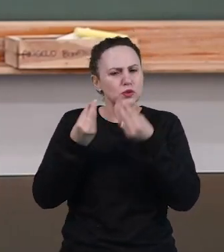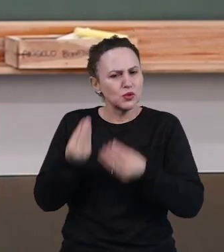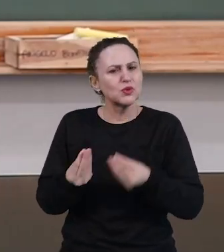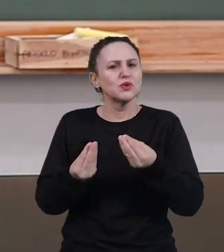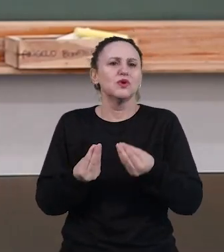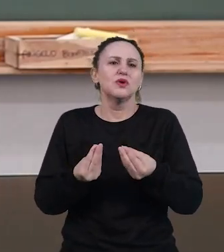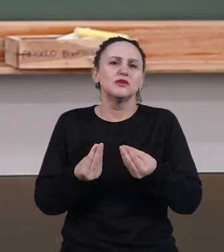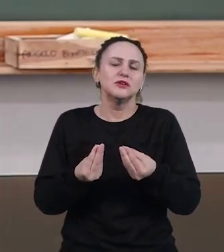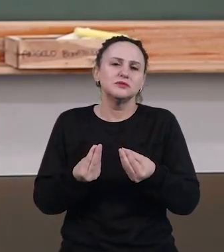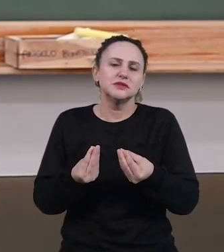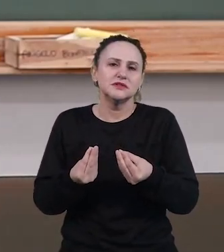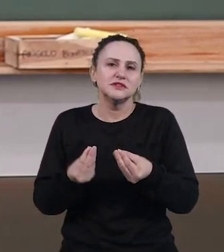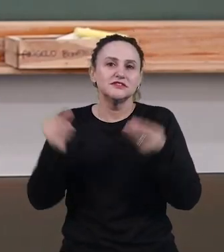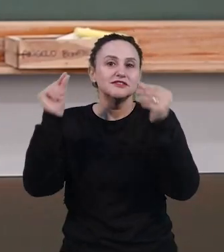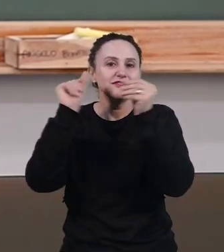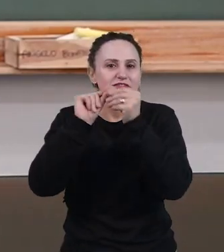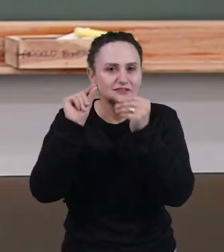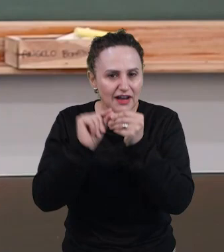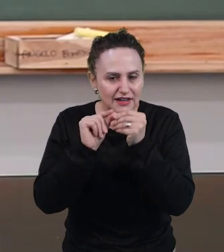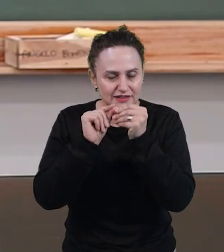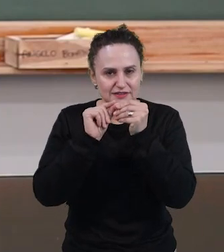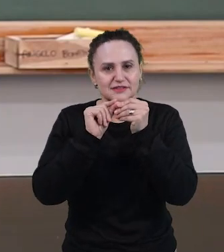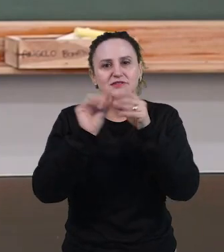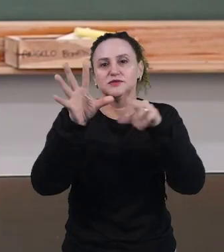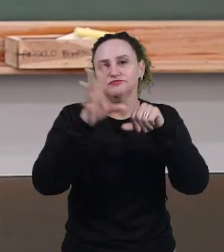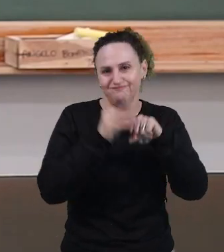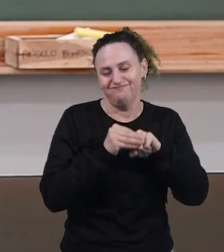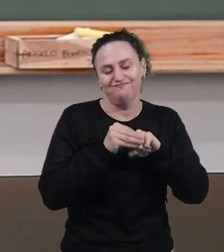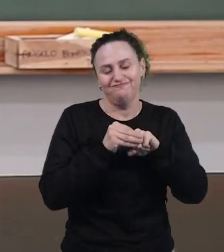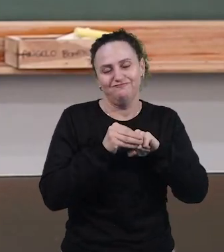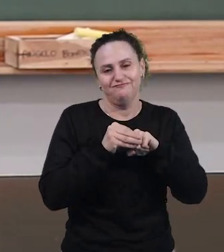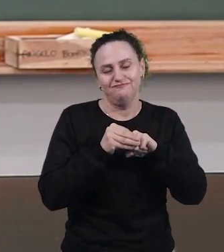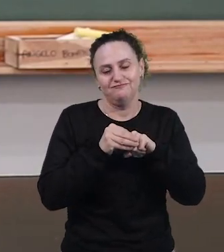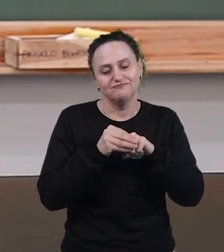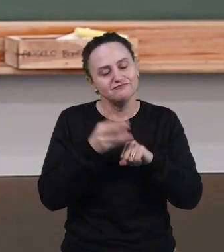essa criança vai construindo o seu conhecimento.